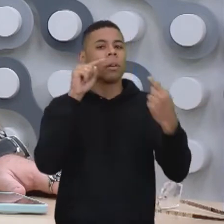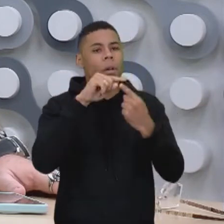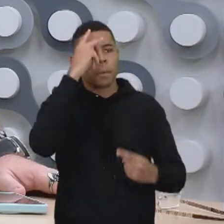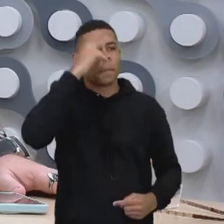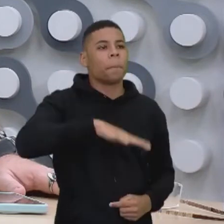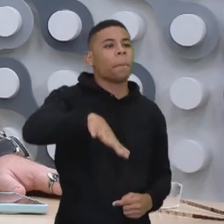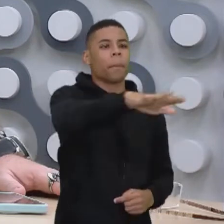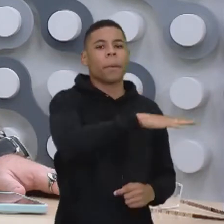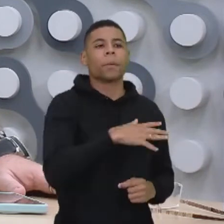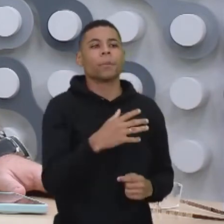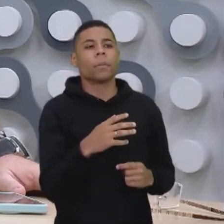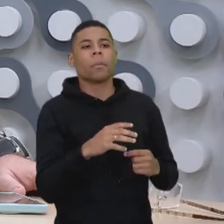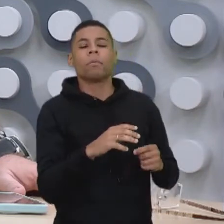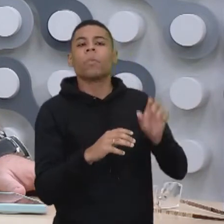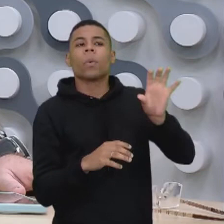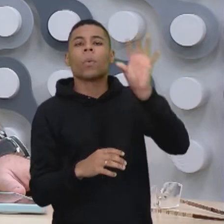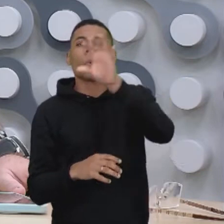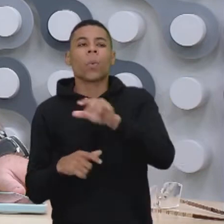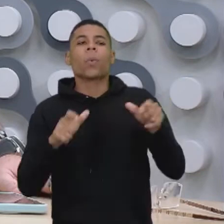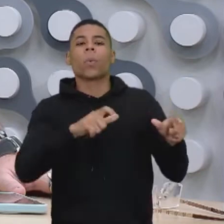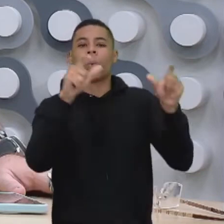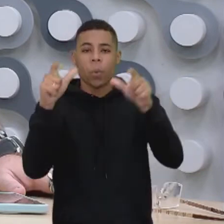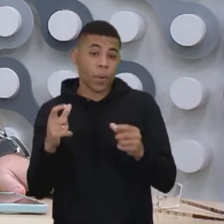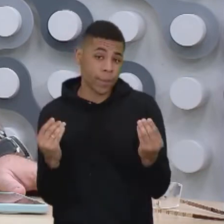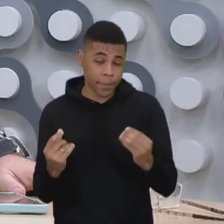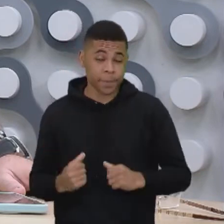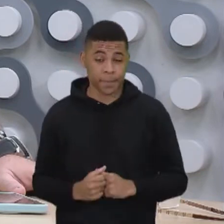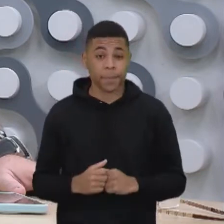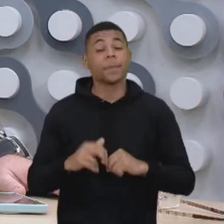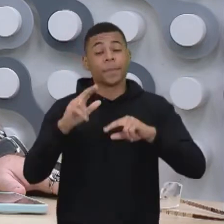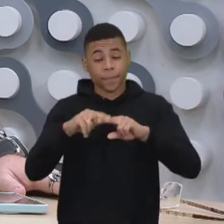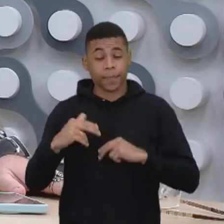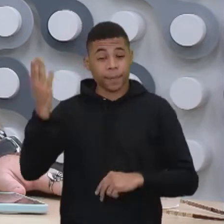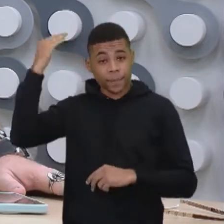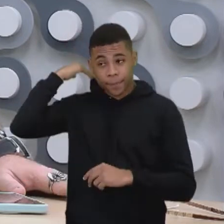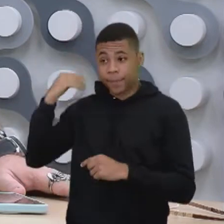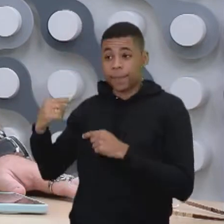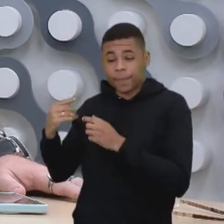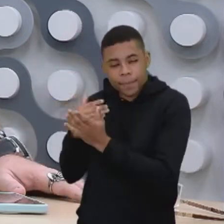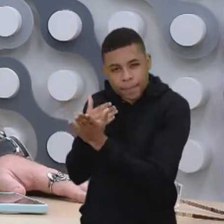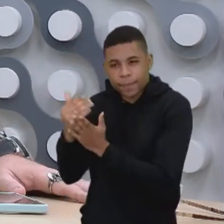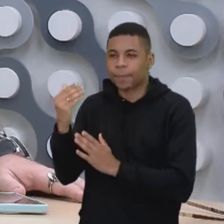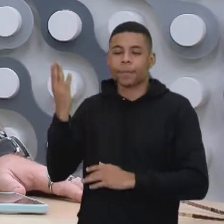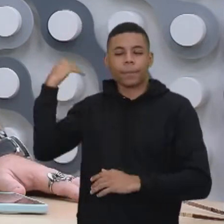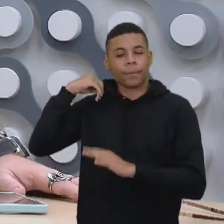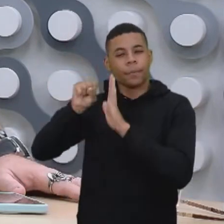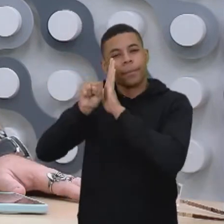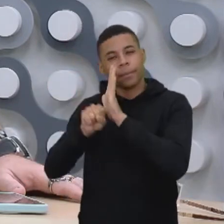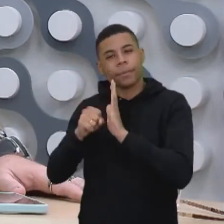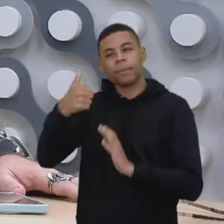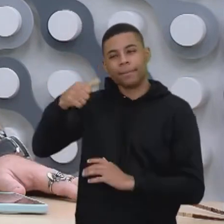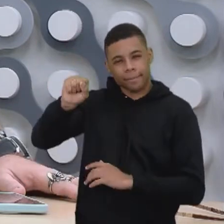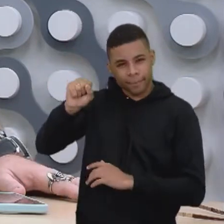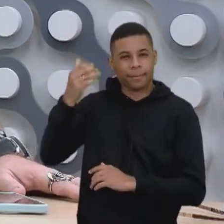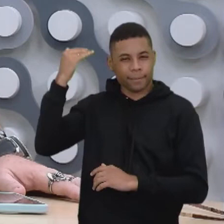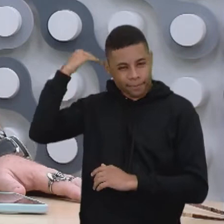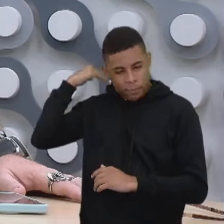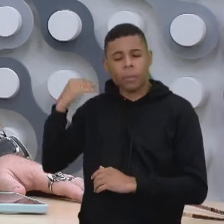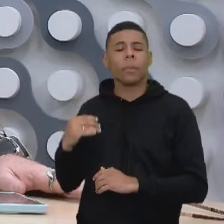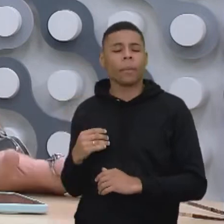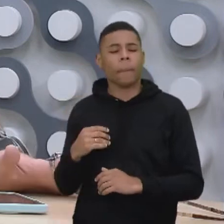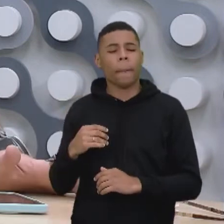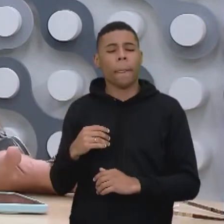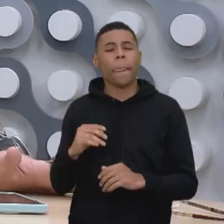aí dessa discussão, né, que se iniciou, né, logo lá no século XVIII, né, foi a questão